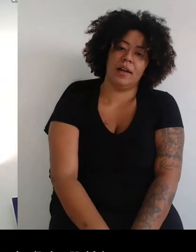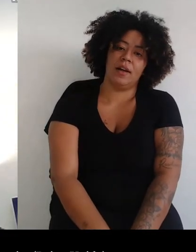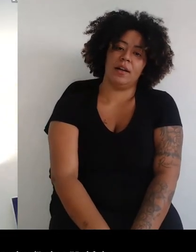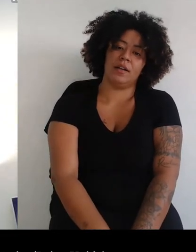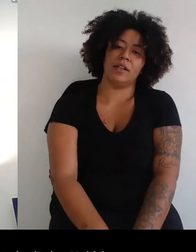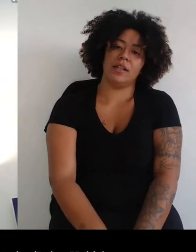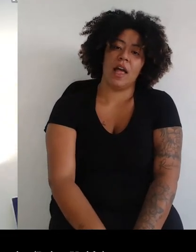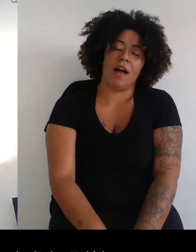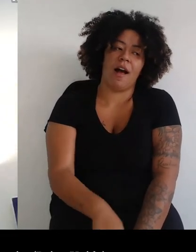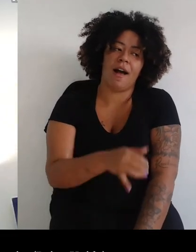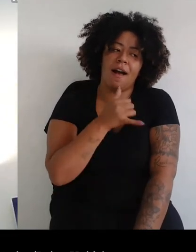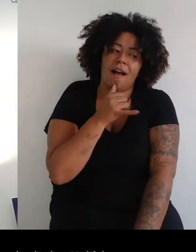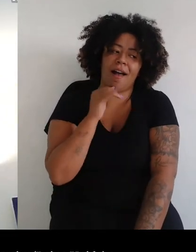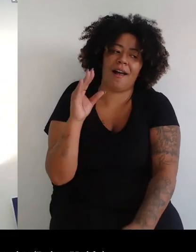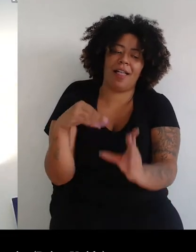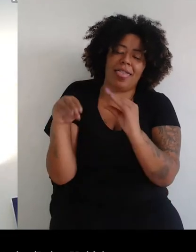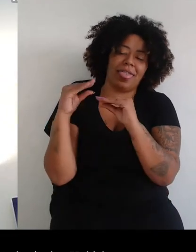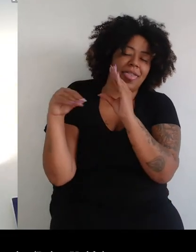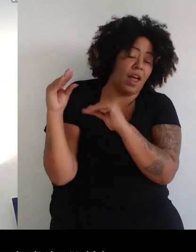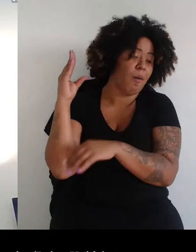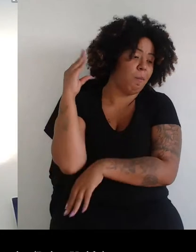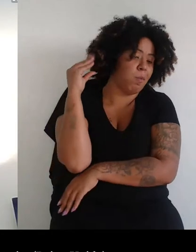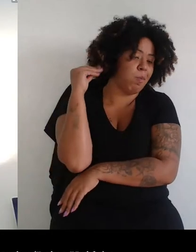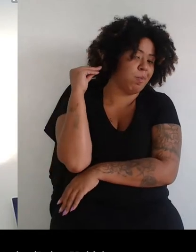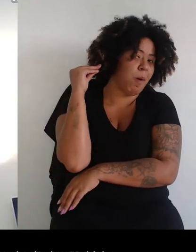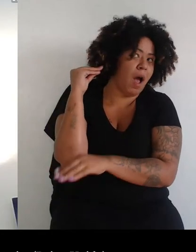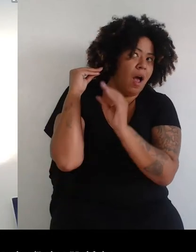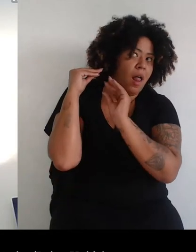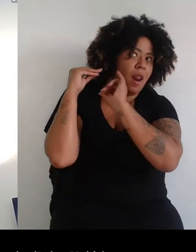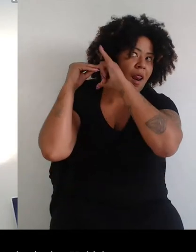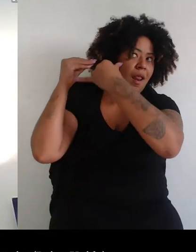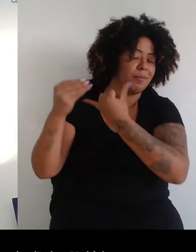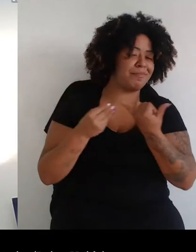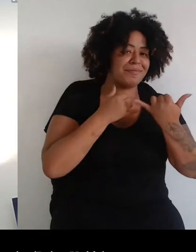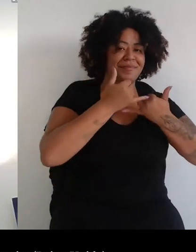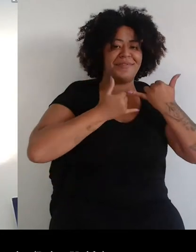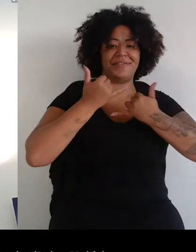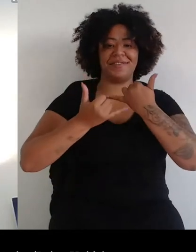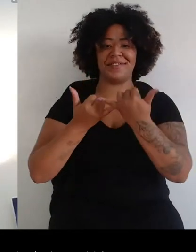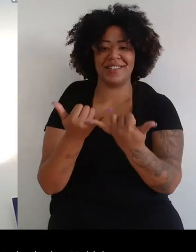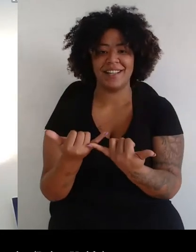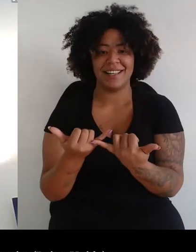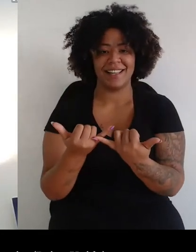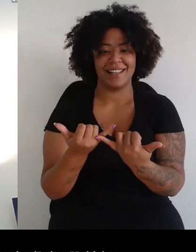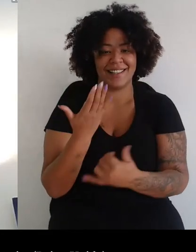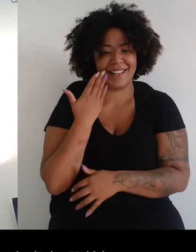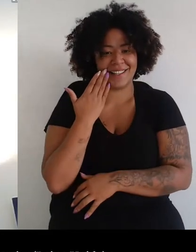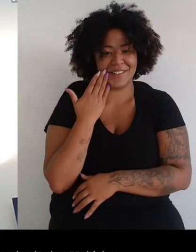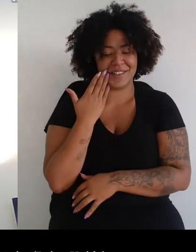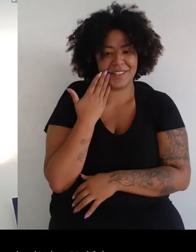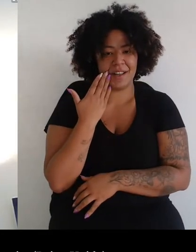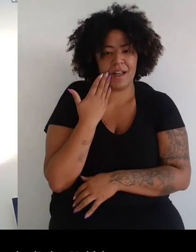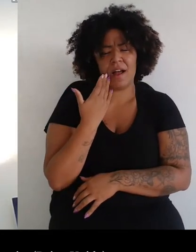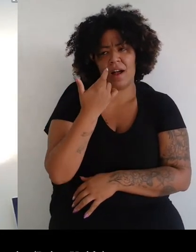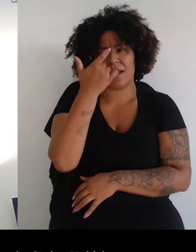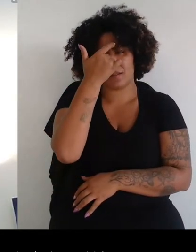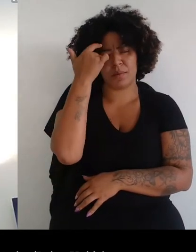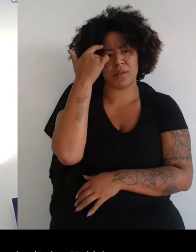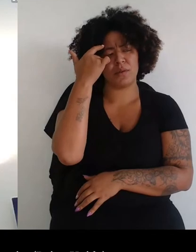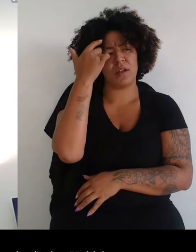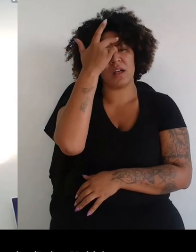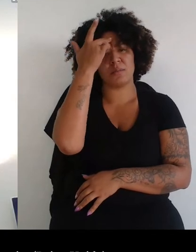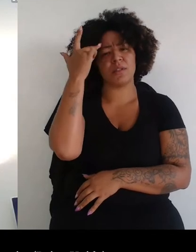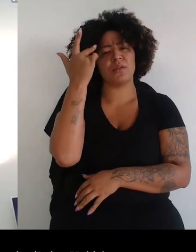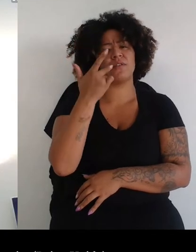com essa ideia Será que não eu acho que sim ele acaba desenvolvendo um culto para si mesmo e as pessoas pensam bom não tô olhando aqui